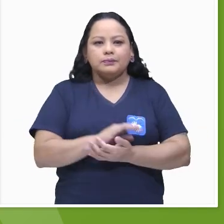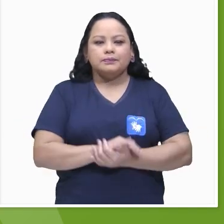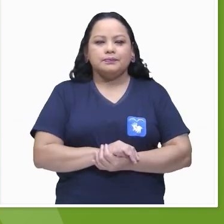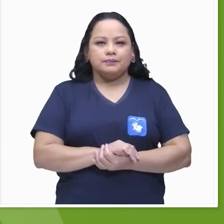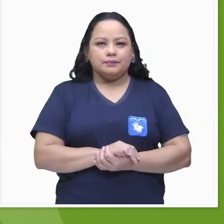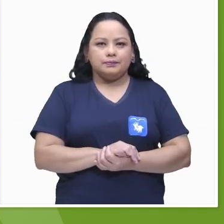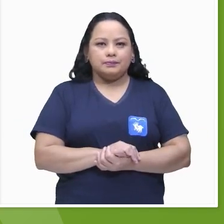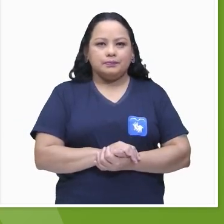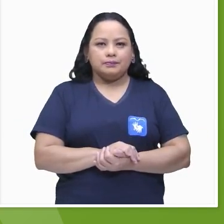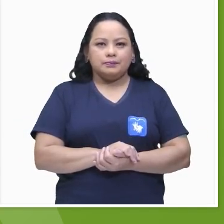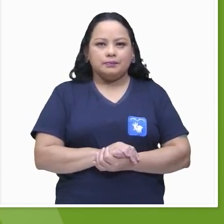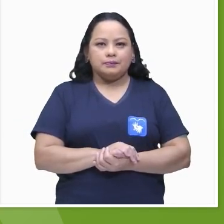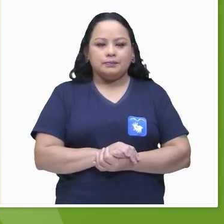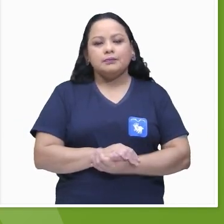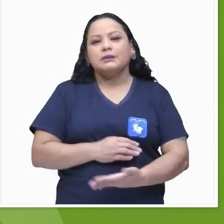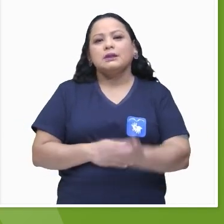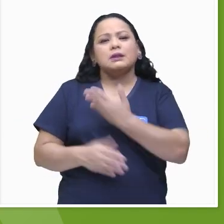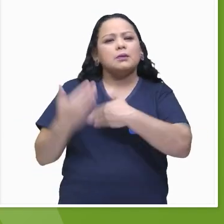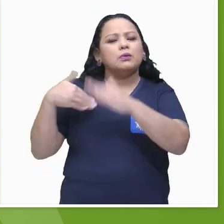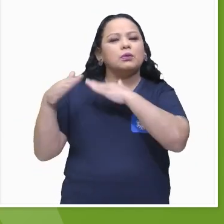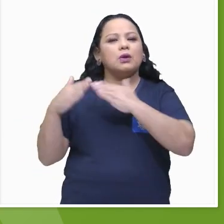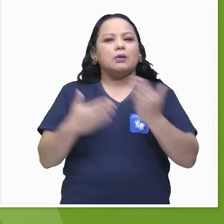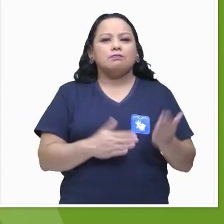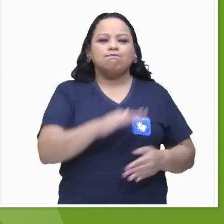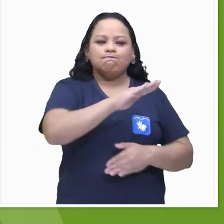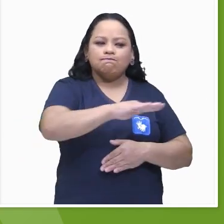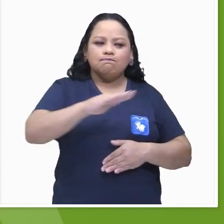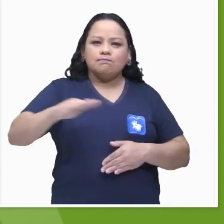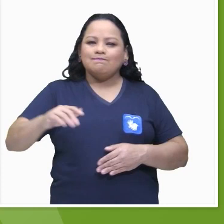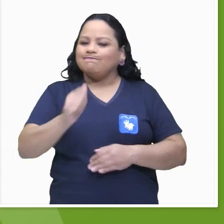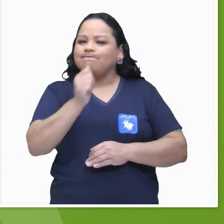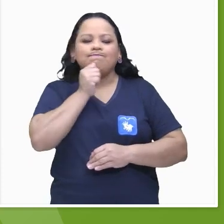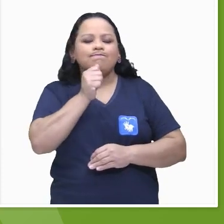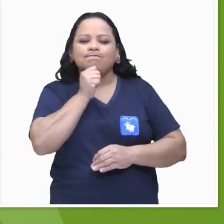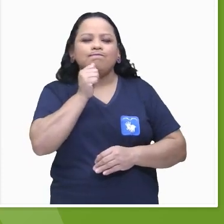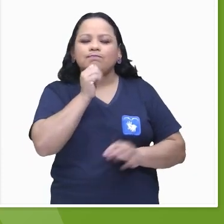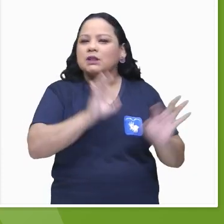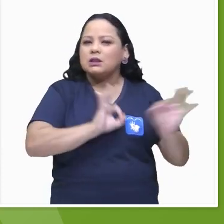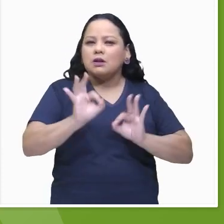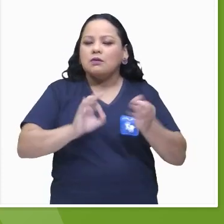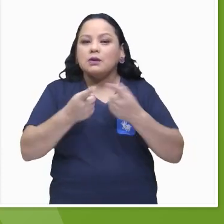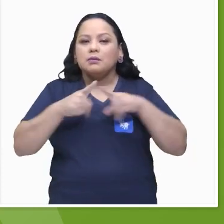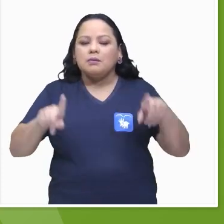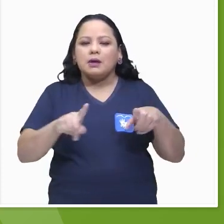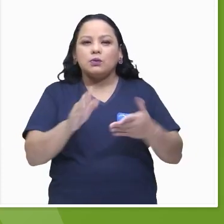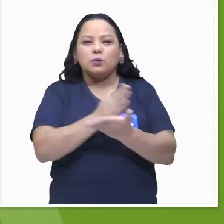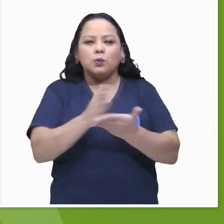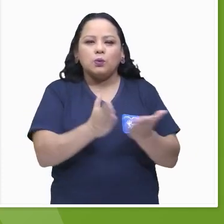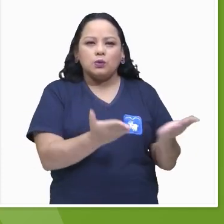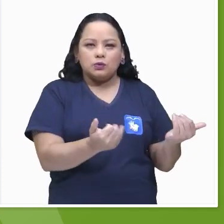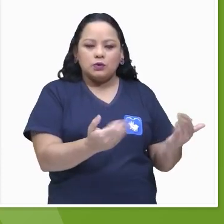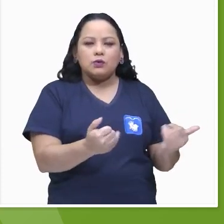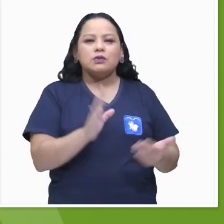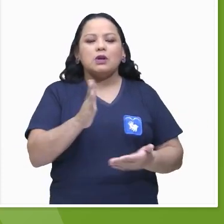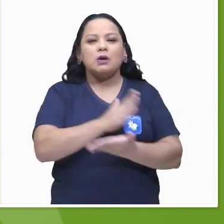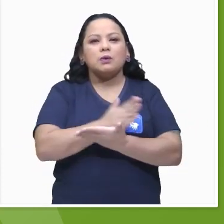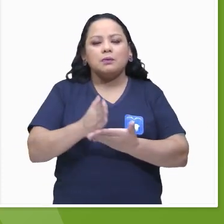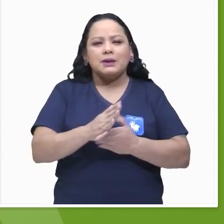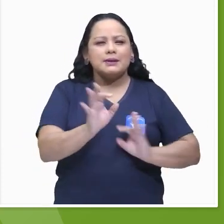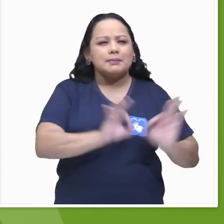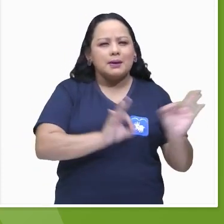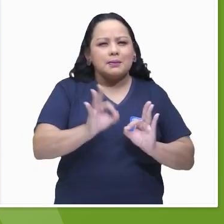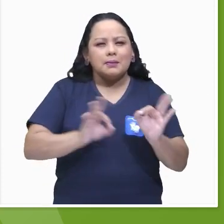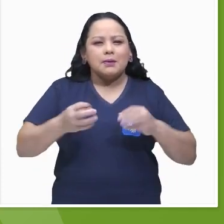são os hormônios que lá na infância não eram produzidos ainda, mas nessa fase da puberdade já começam a serem